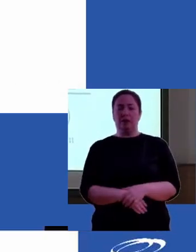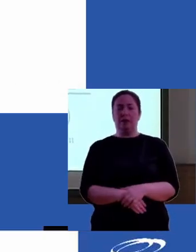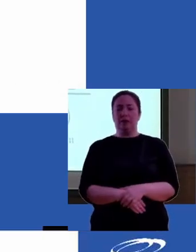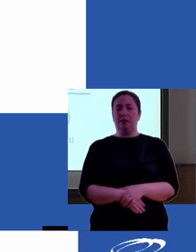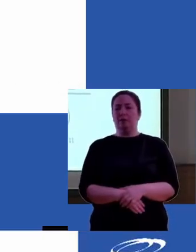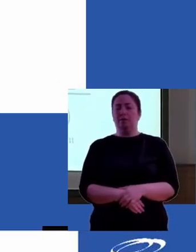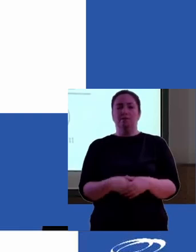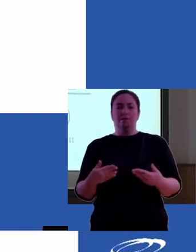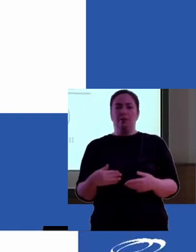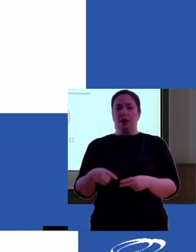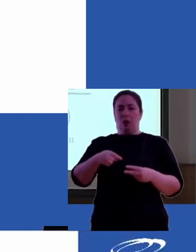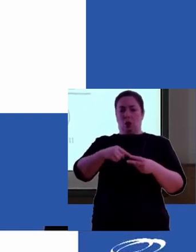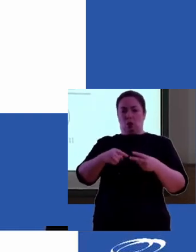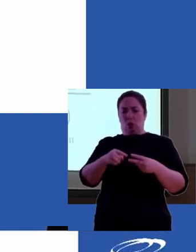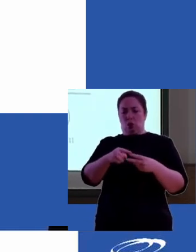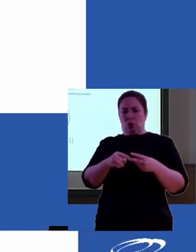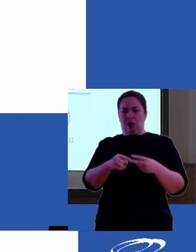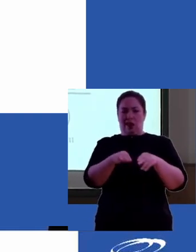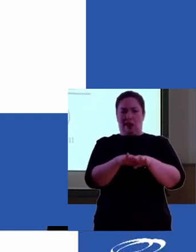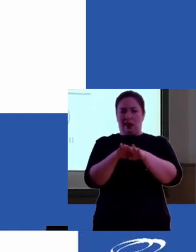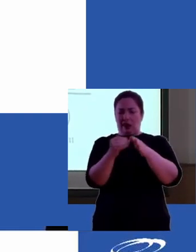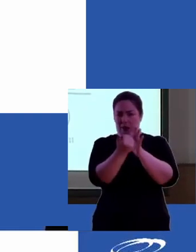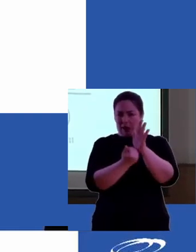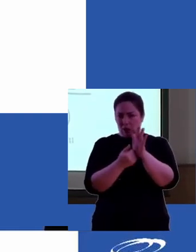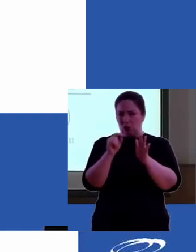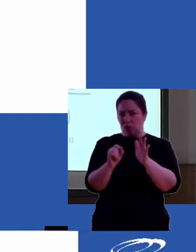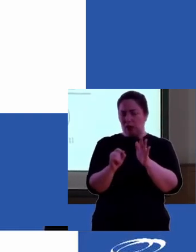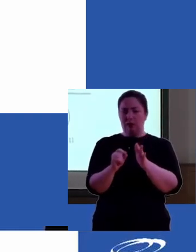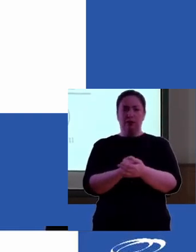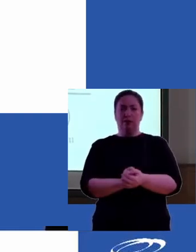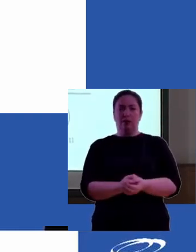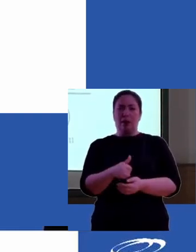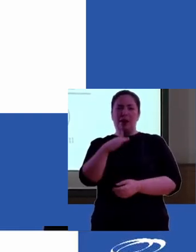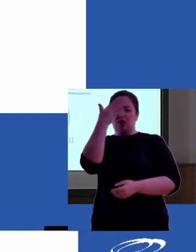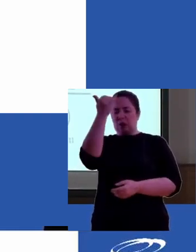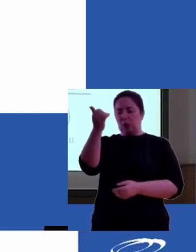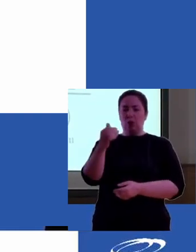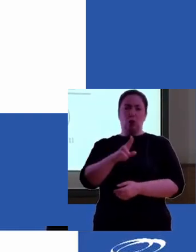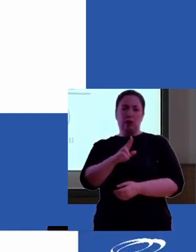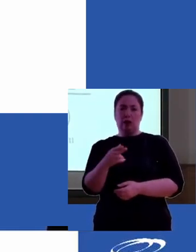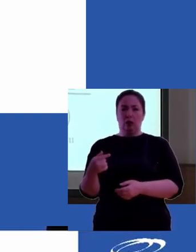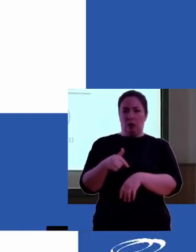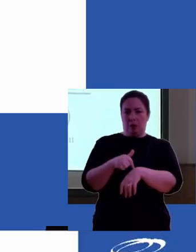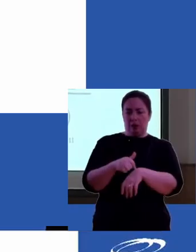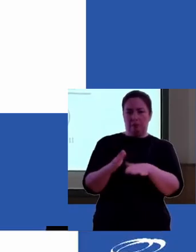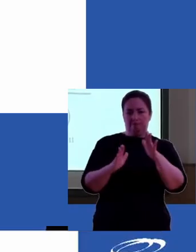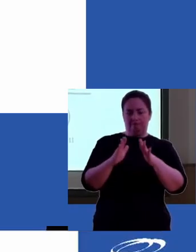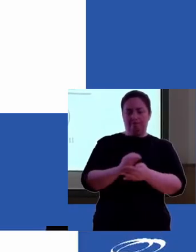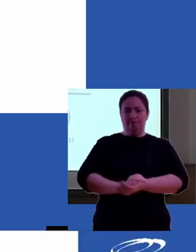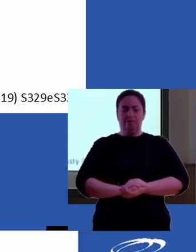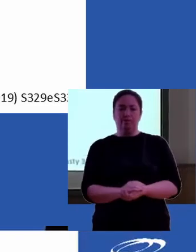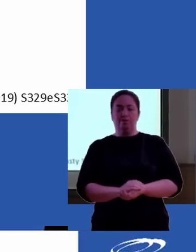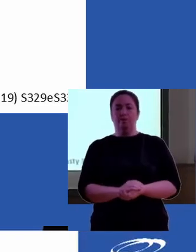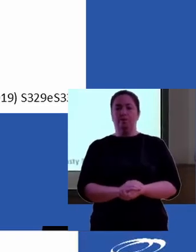sobre esses dois últimos critérios, que são os que estão mais usados no momento, né? Nos trabalhos científicos